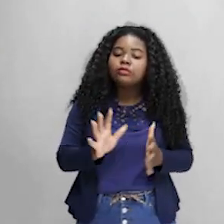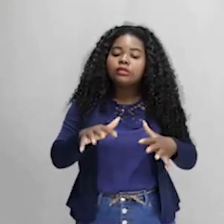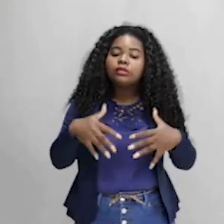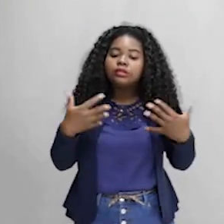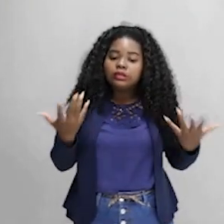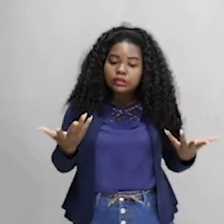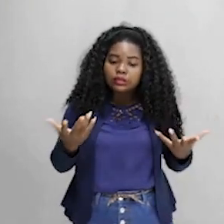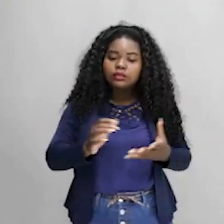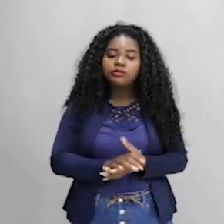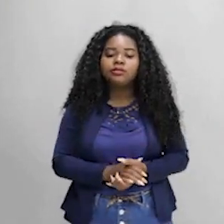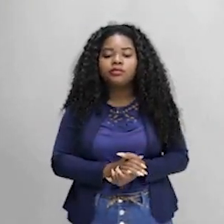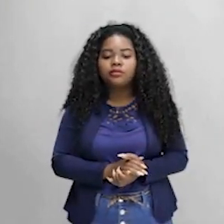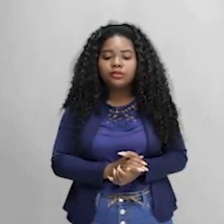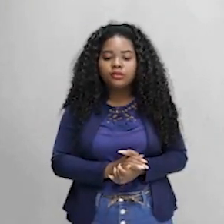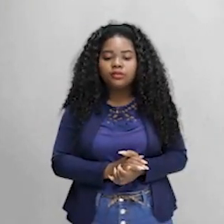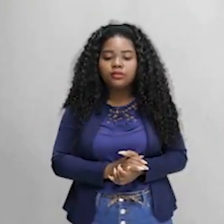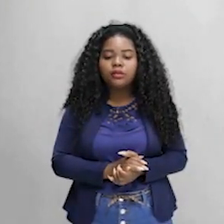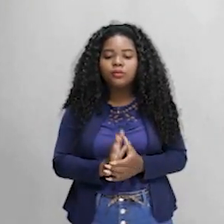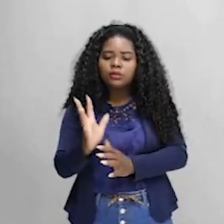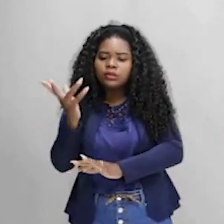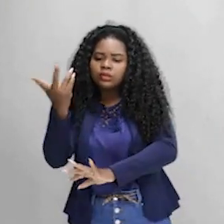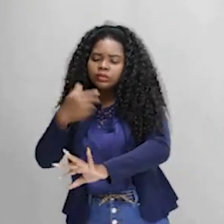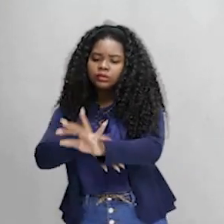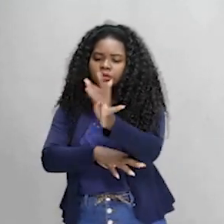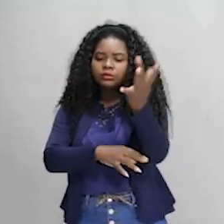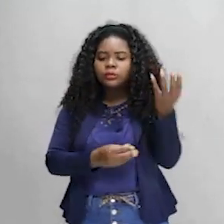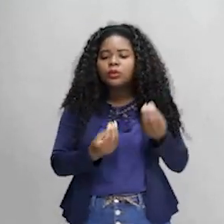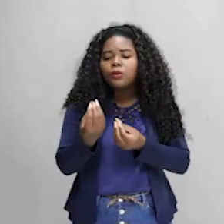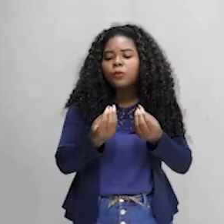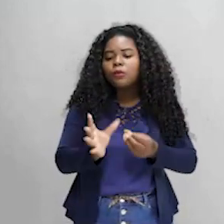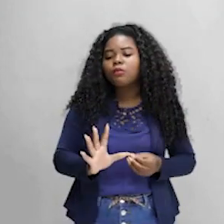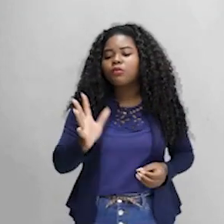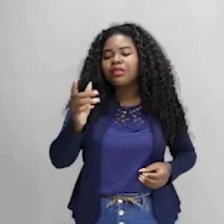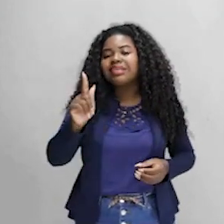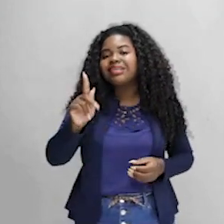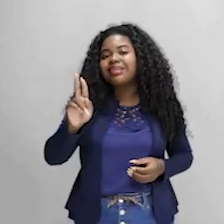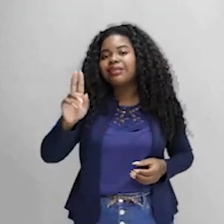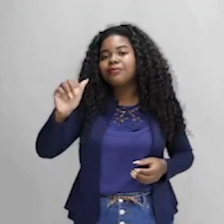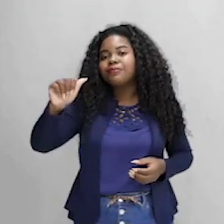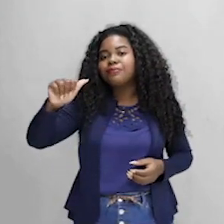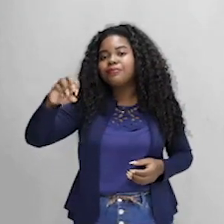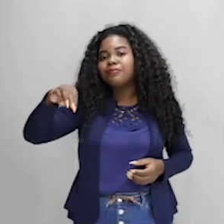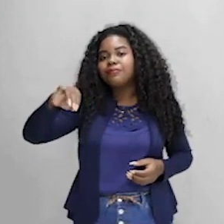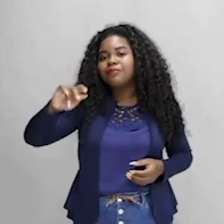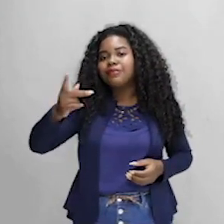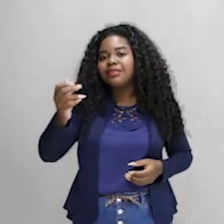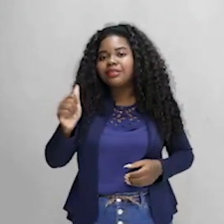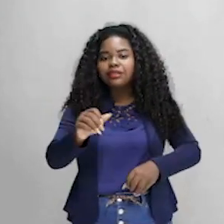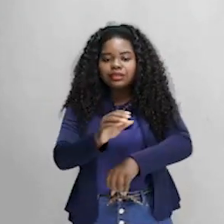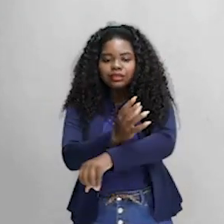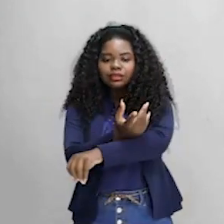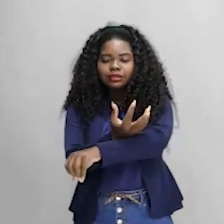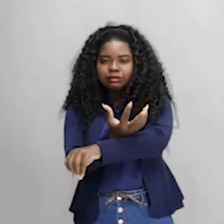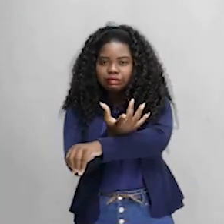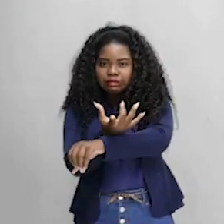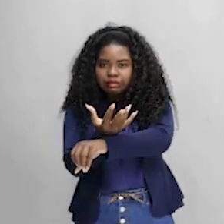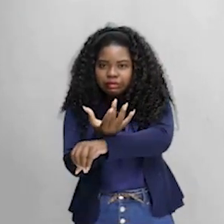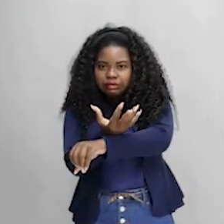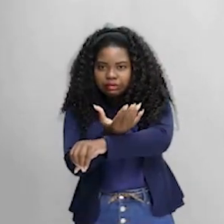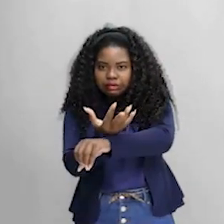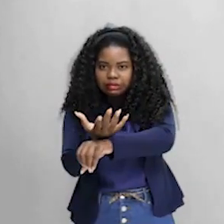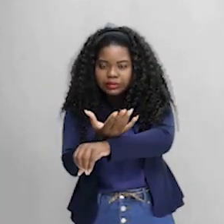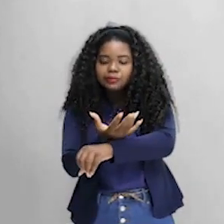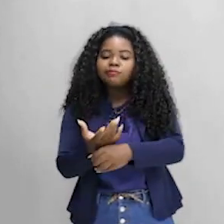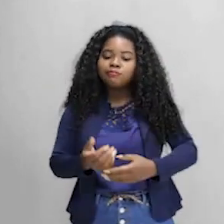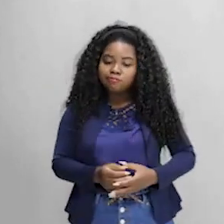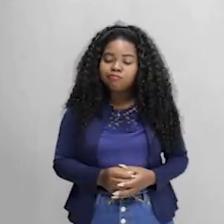vegetação dessa localidade vai ser uma vegetação basicamente de gramíneas, tá certo? Ali líquens, musgos, e os animais daquela região